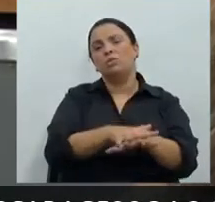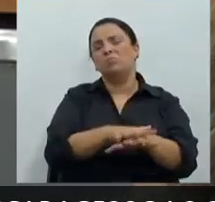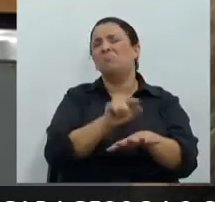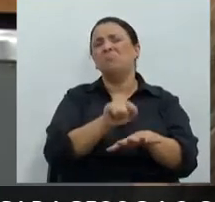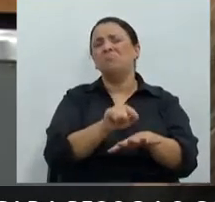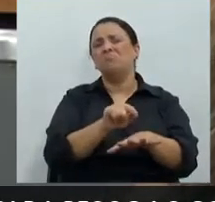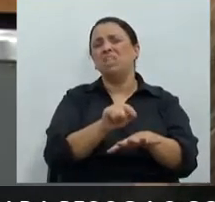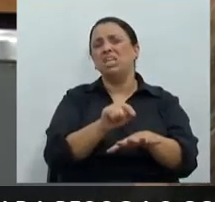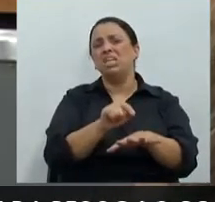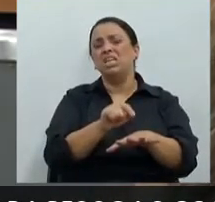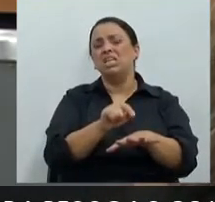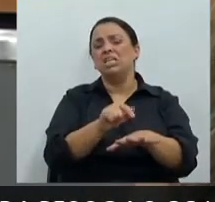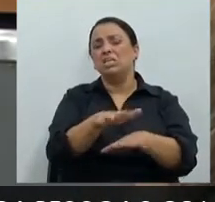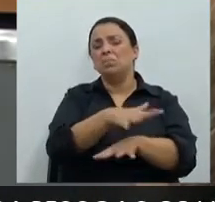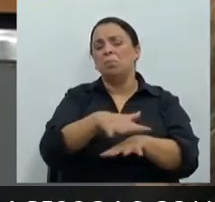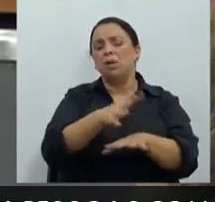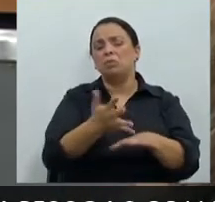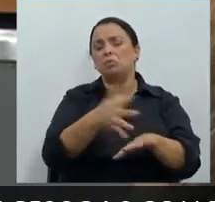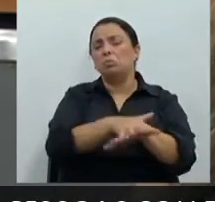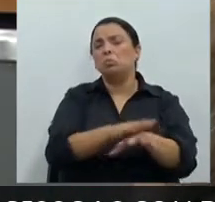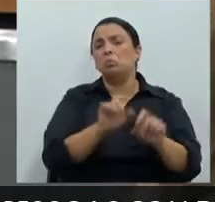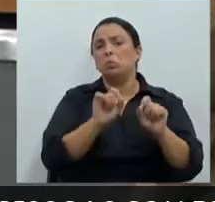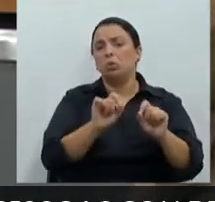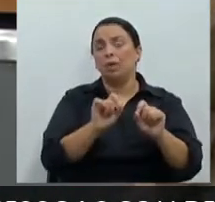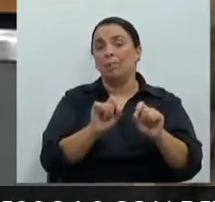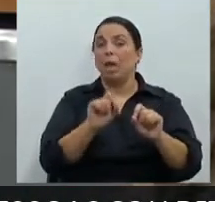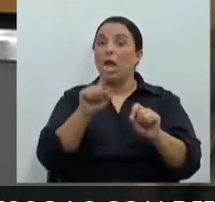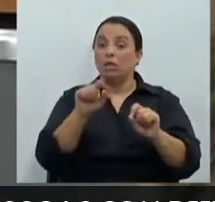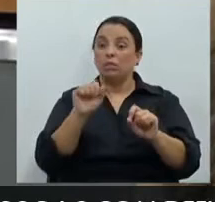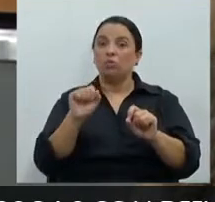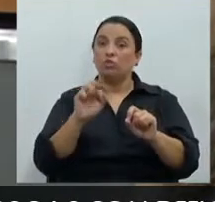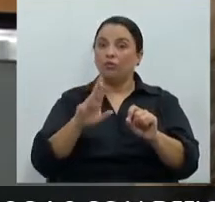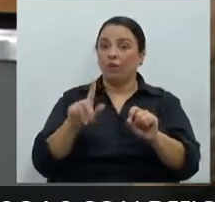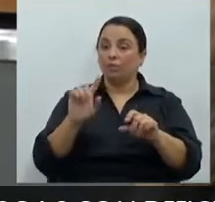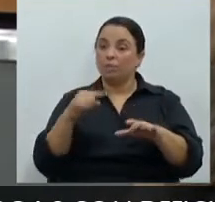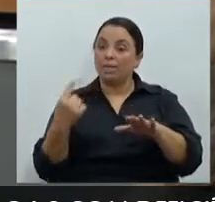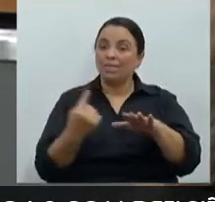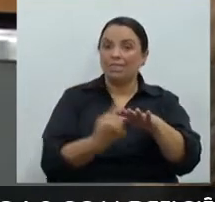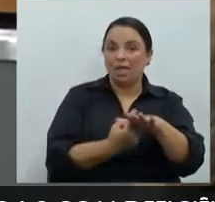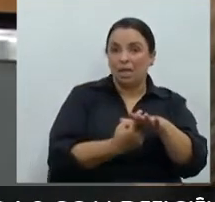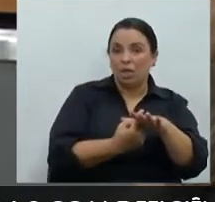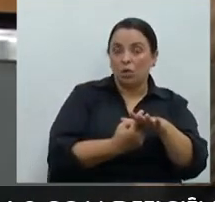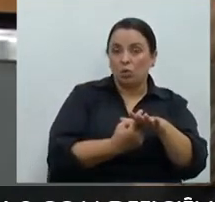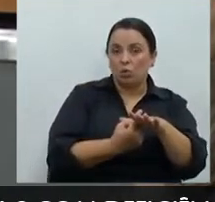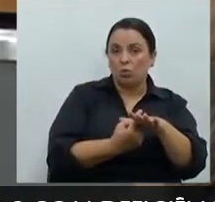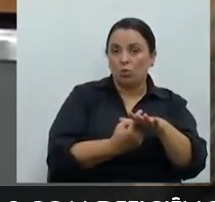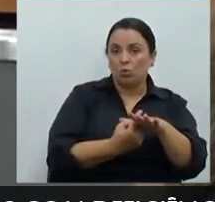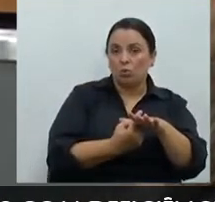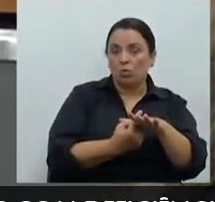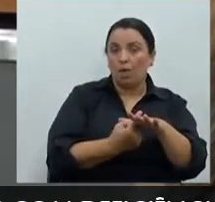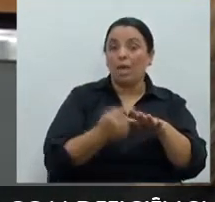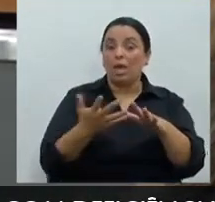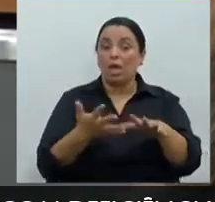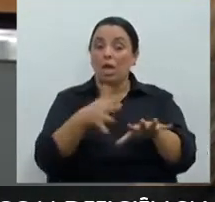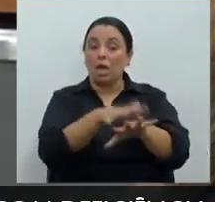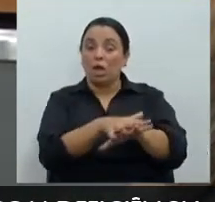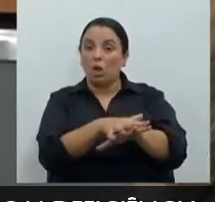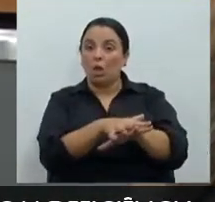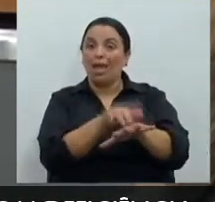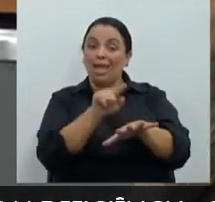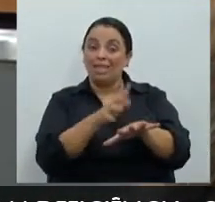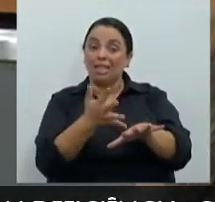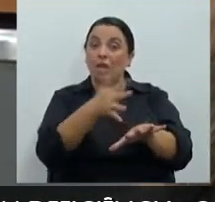não inseridos? Porque quando você insere, você coloca a pessoa lá, quando você inclui, você acolhe a pessoa com as especificidades